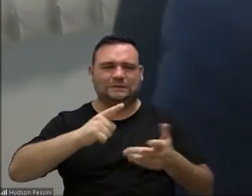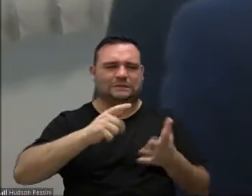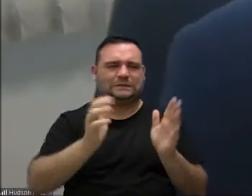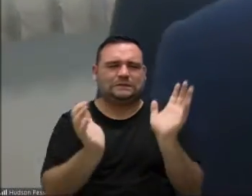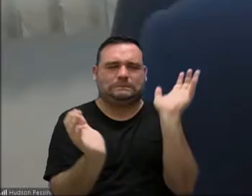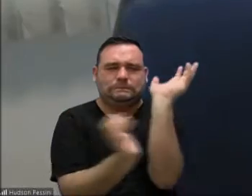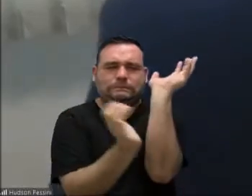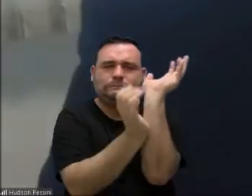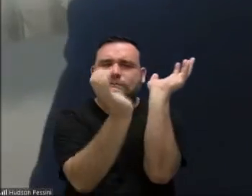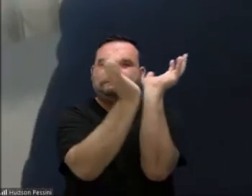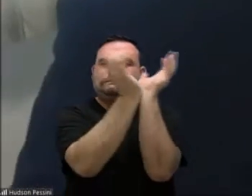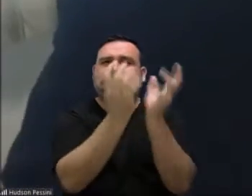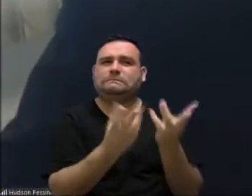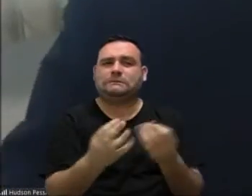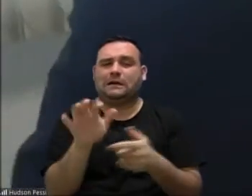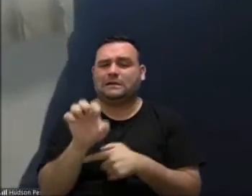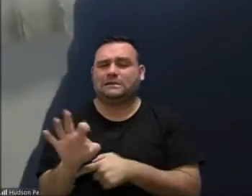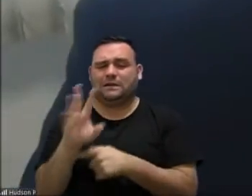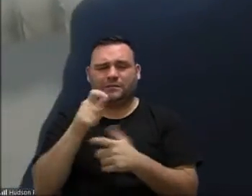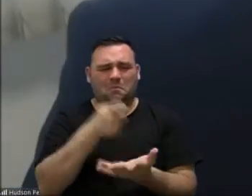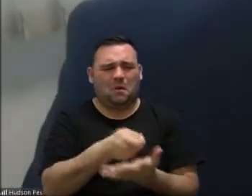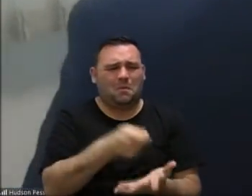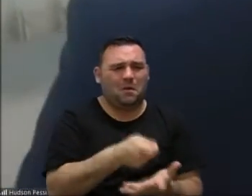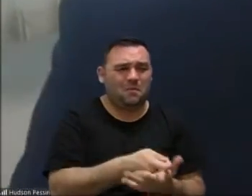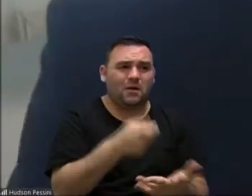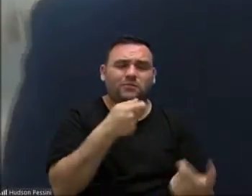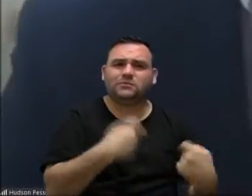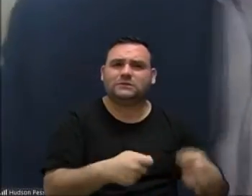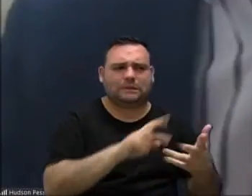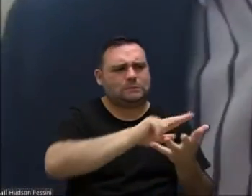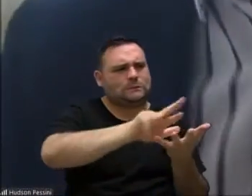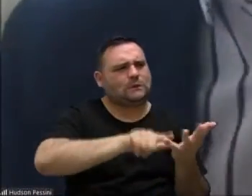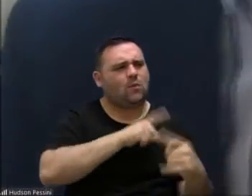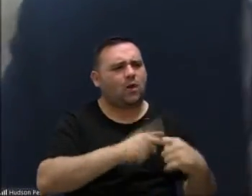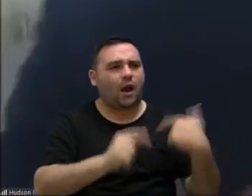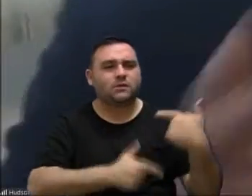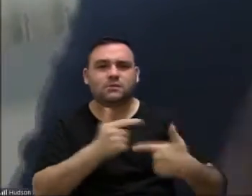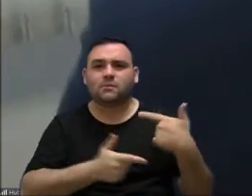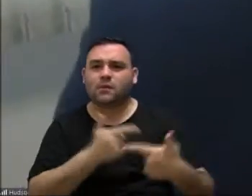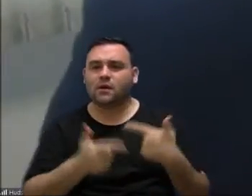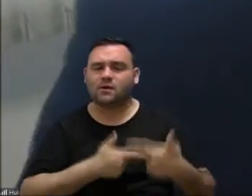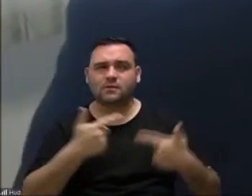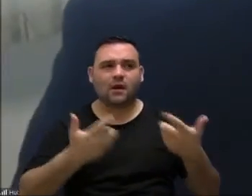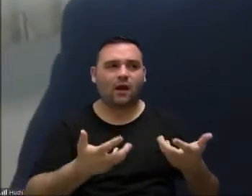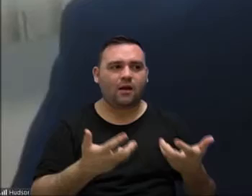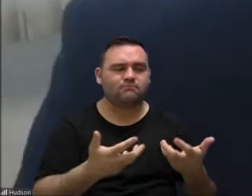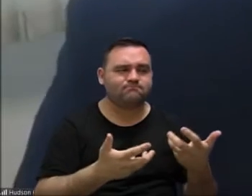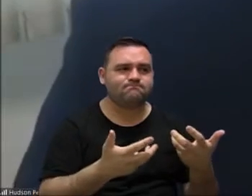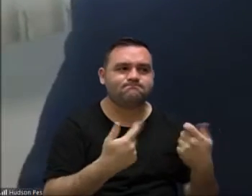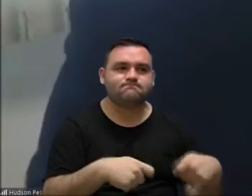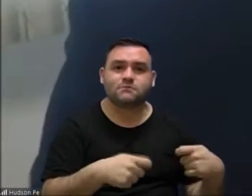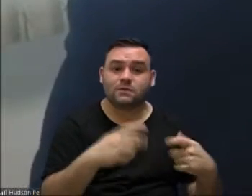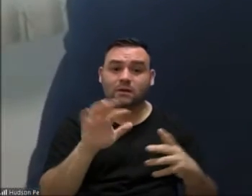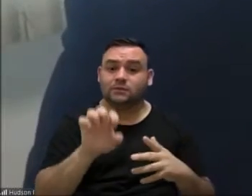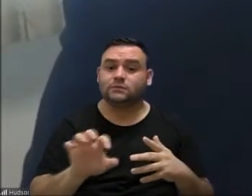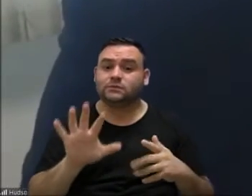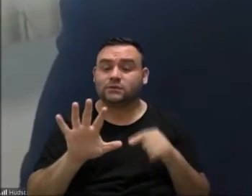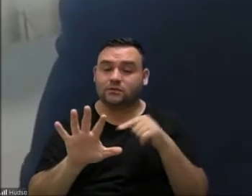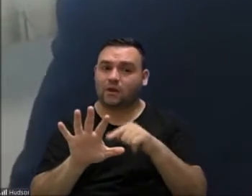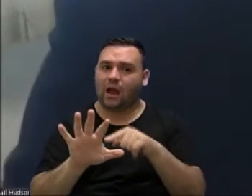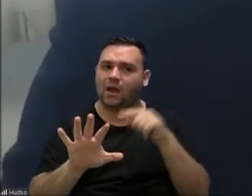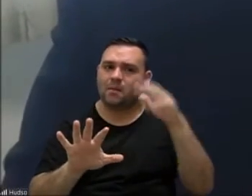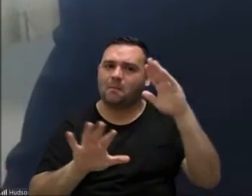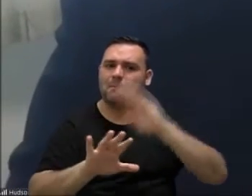burocracia que o estado coloca sobre as costas pra poder trabalhar e a prova de que o estado é o grande